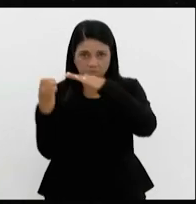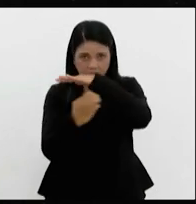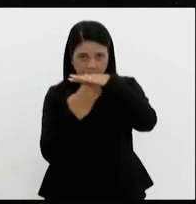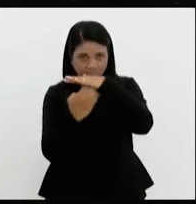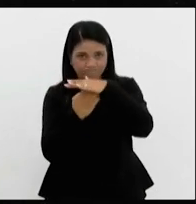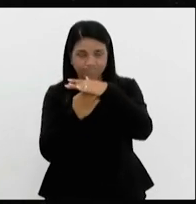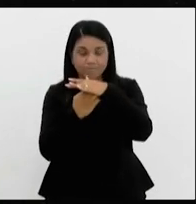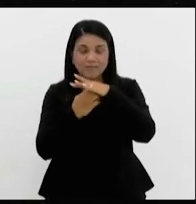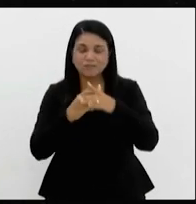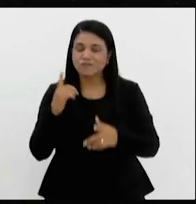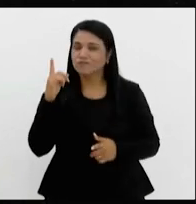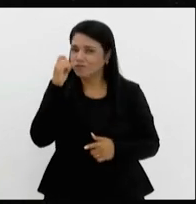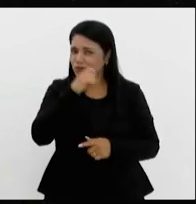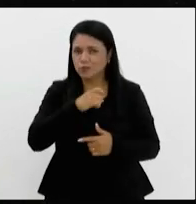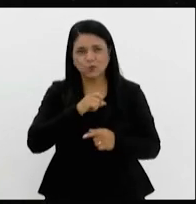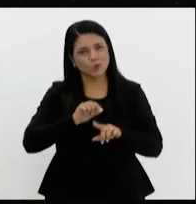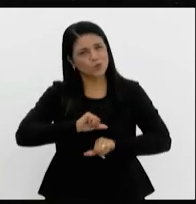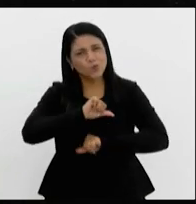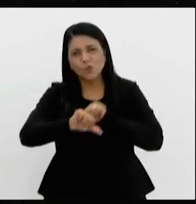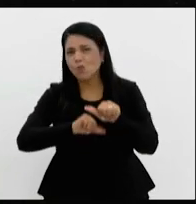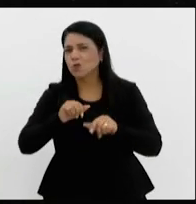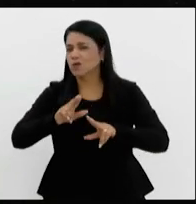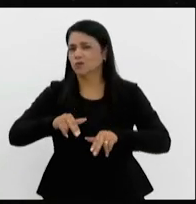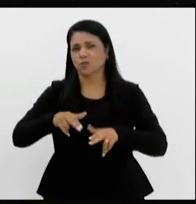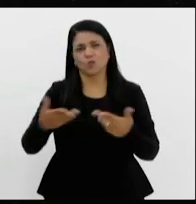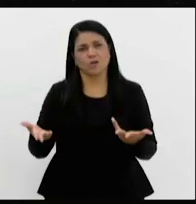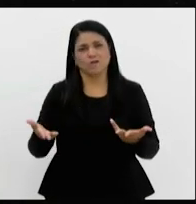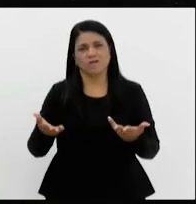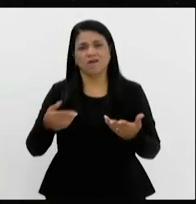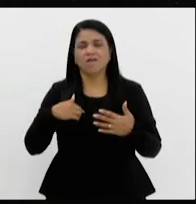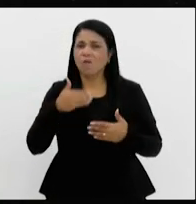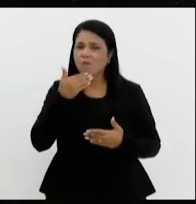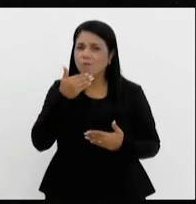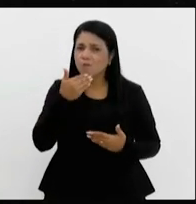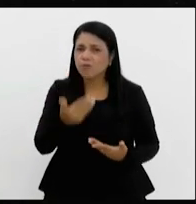muda, infelizmente. Então faço um apelo, e quero fazer um apelo aqui